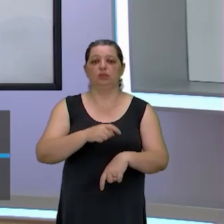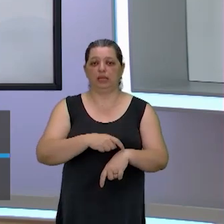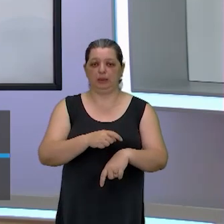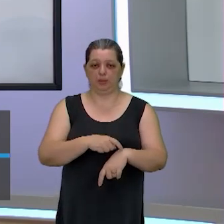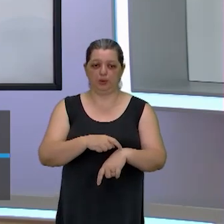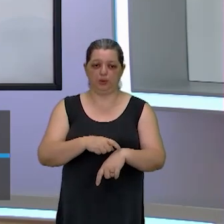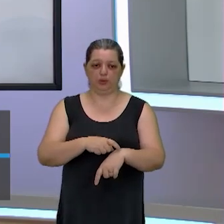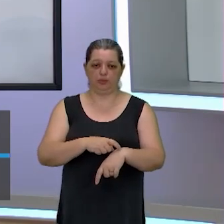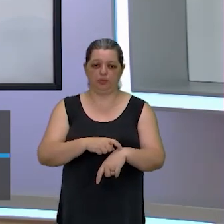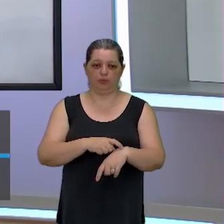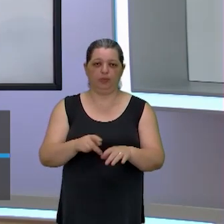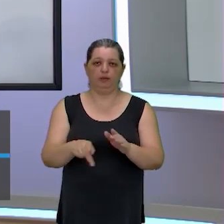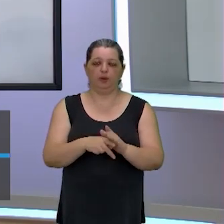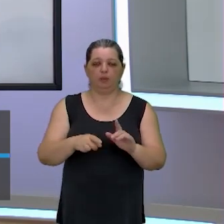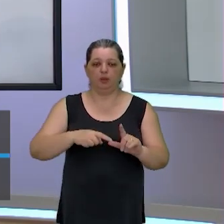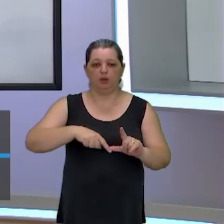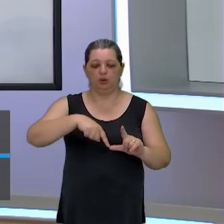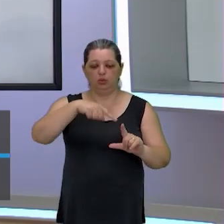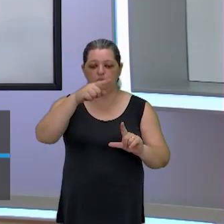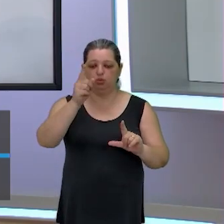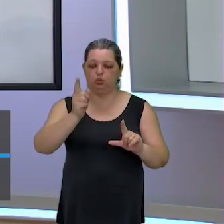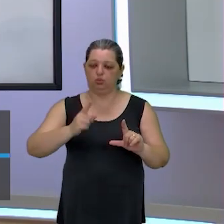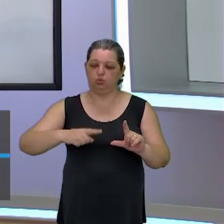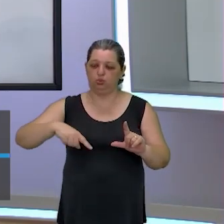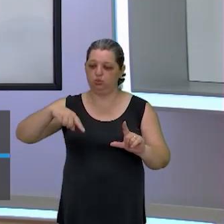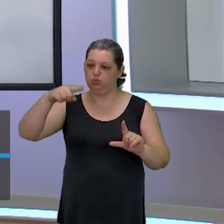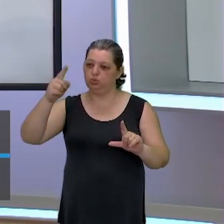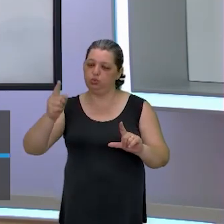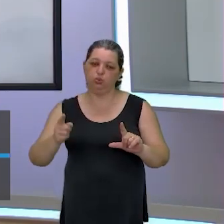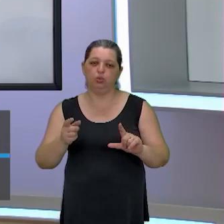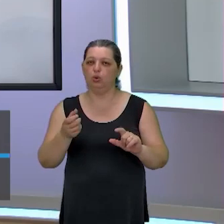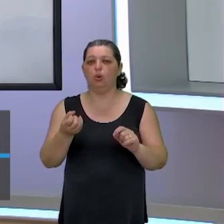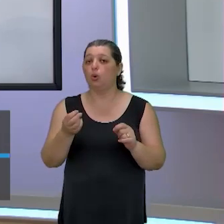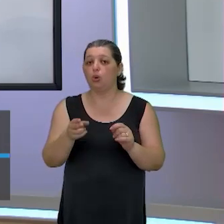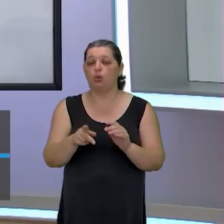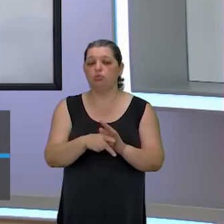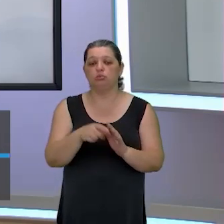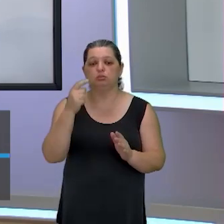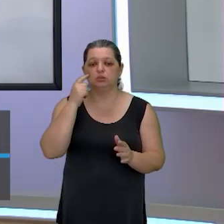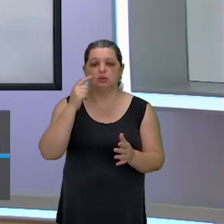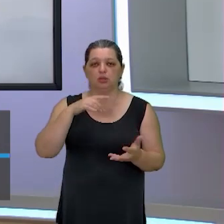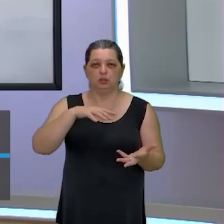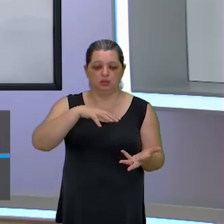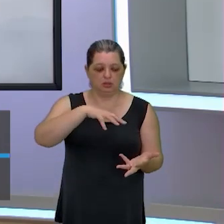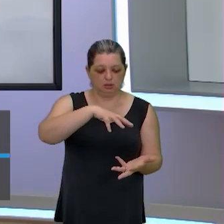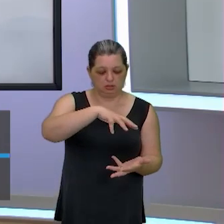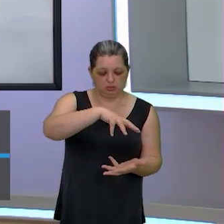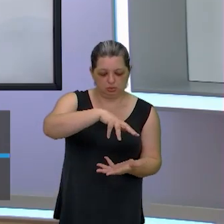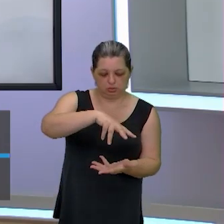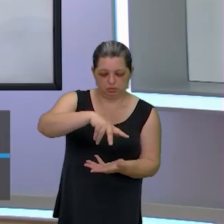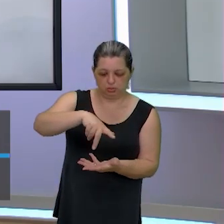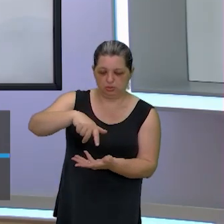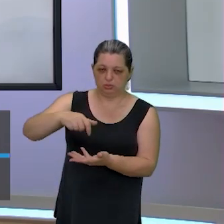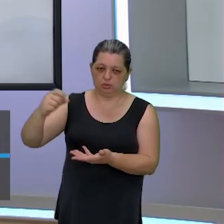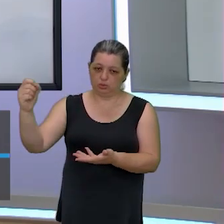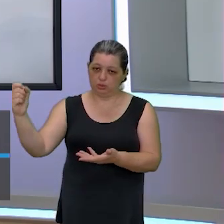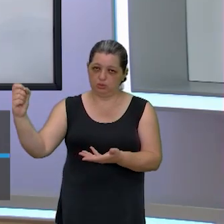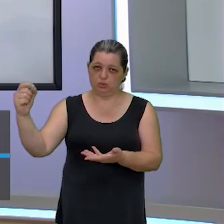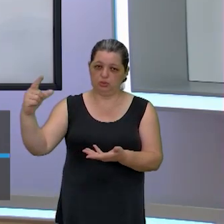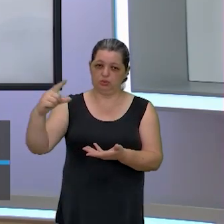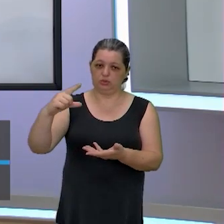de conciliação Nelson ou senão um período que a terra vai levar para dar uma volta em torno do